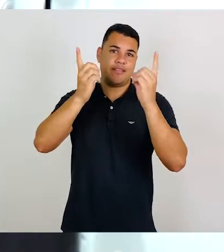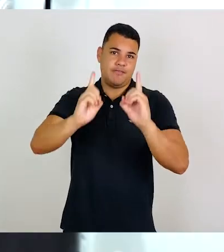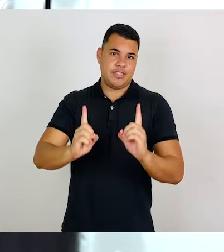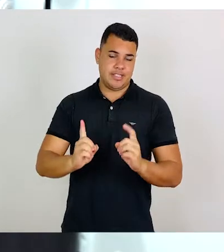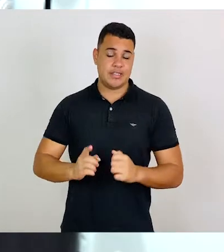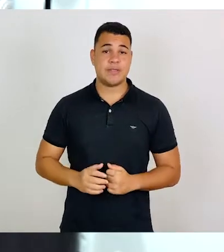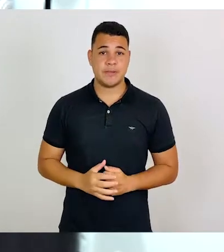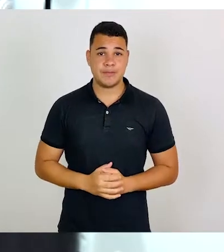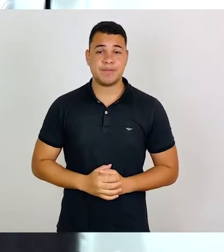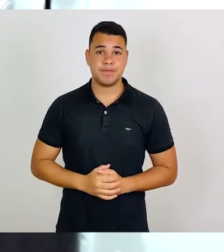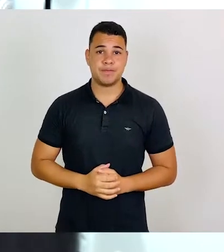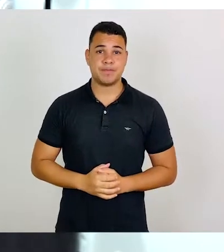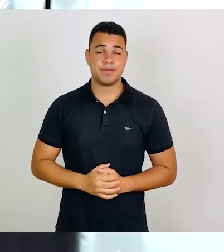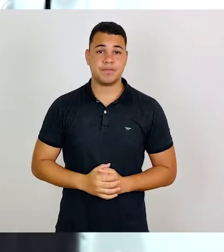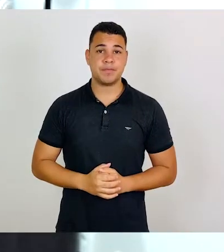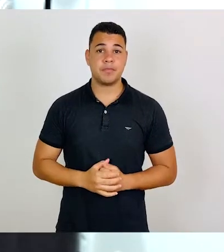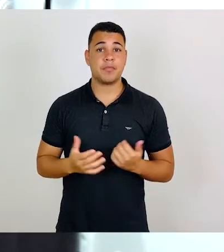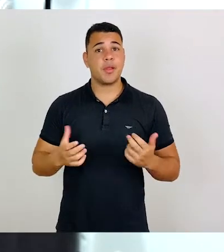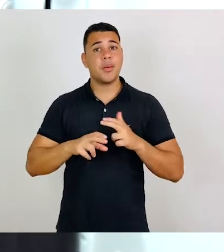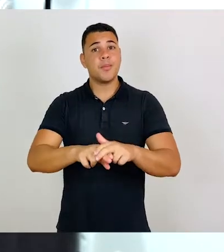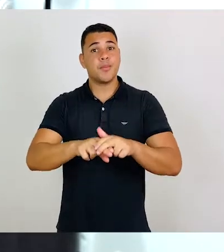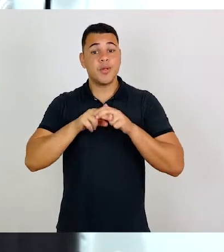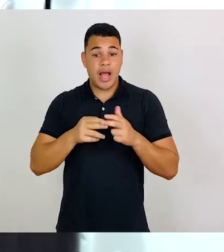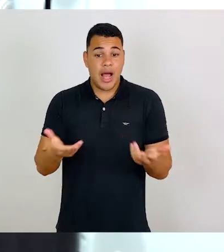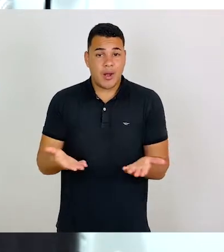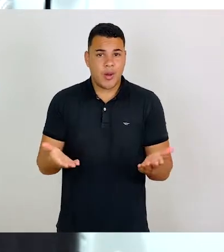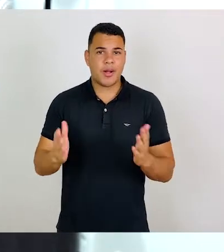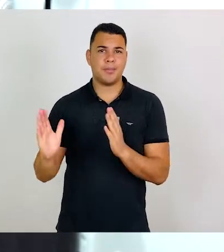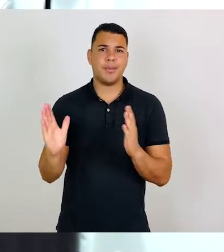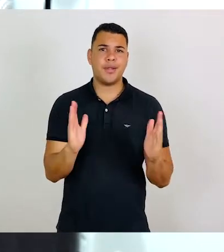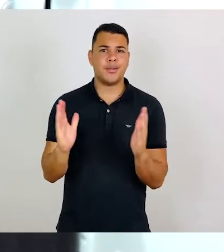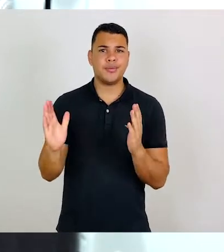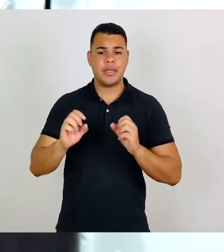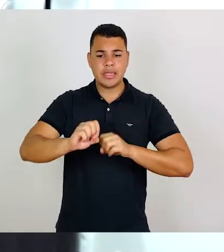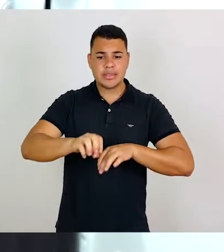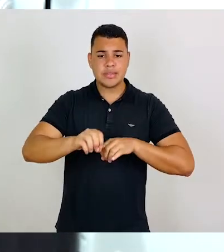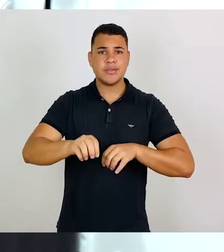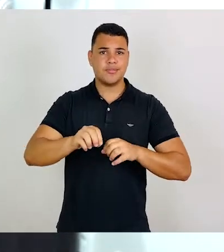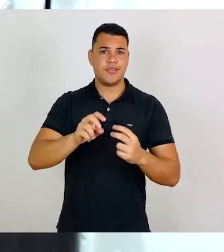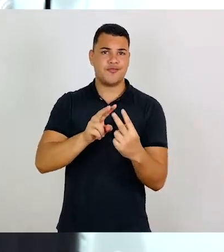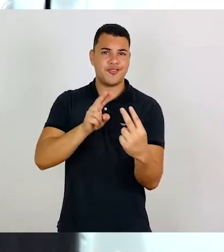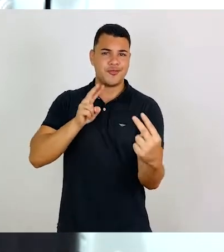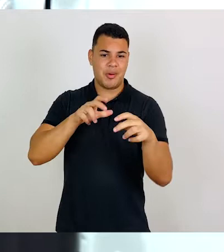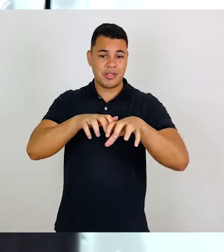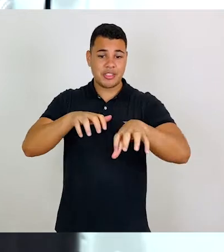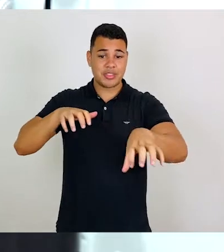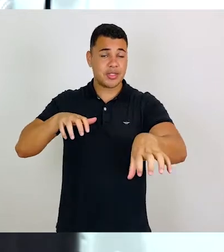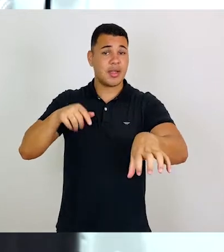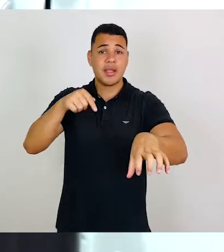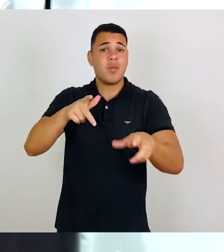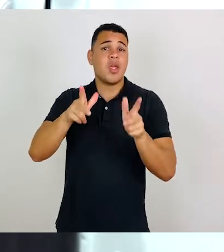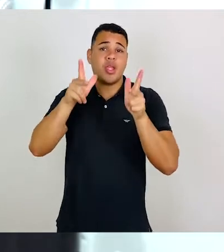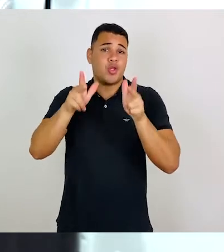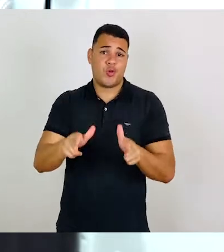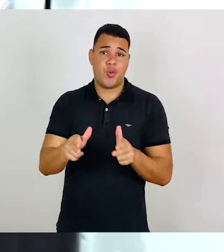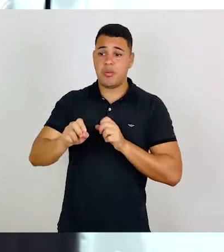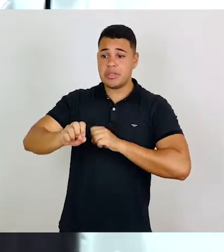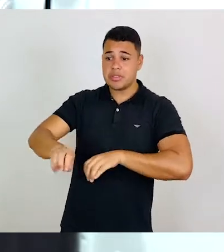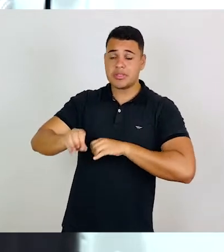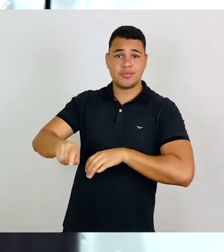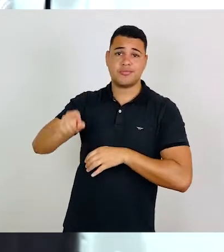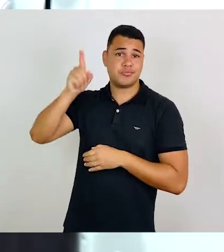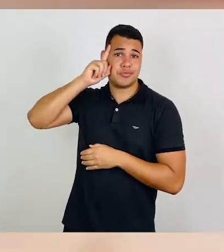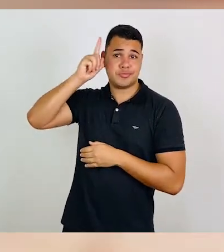o período do ensino remoto, ela é muito semelhante ou quase igual à proposta que foi apresentada